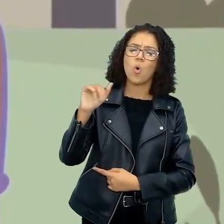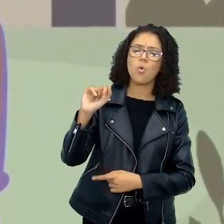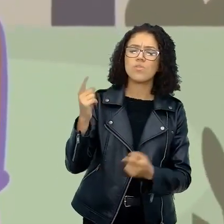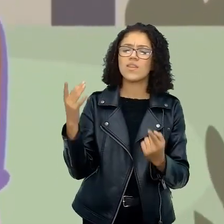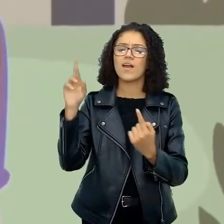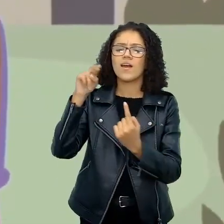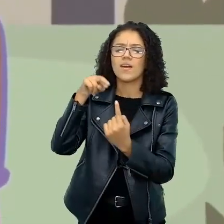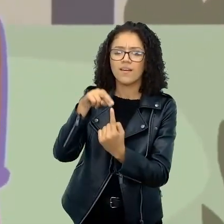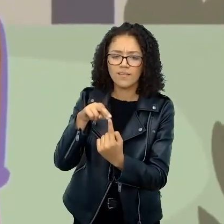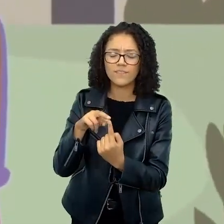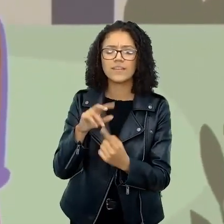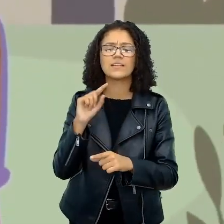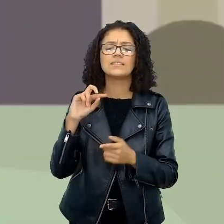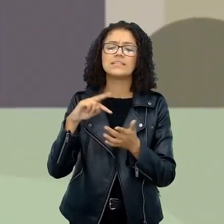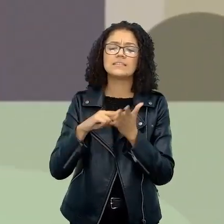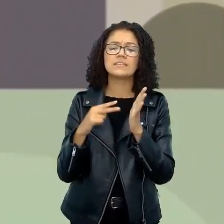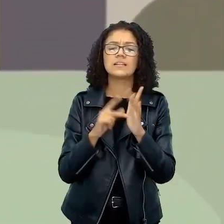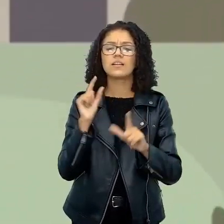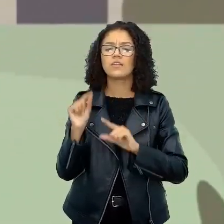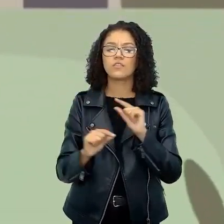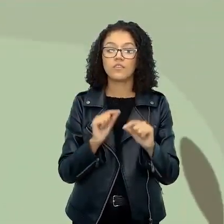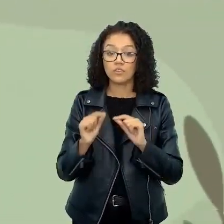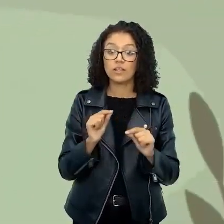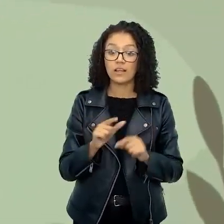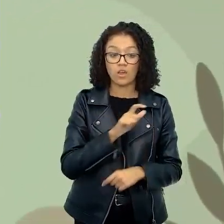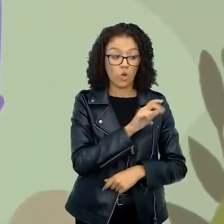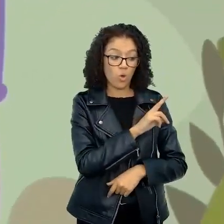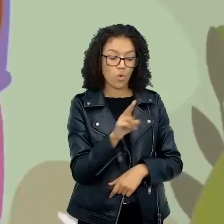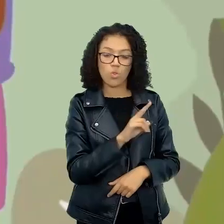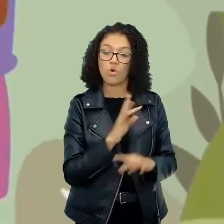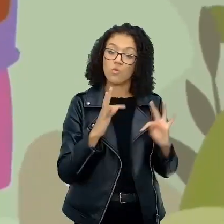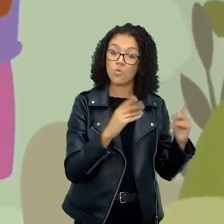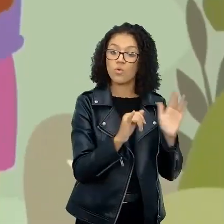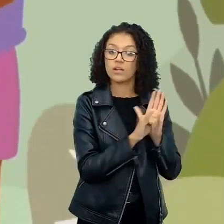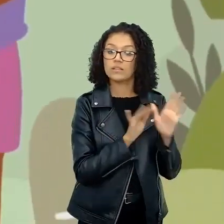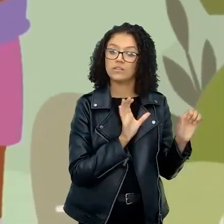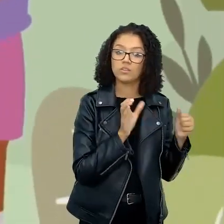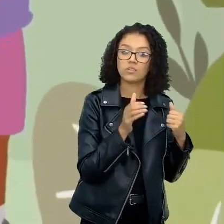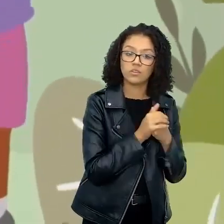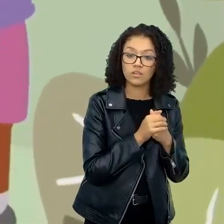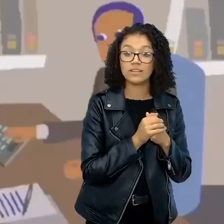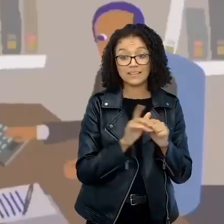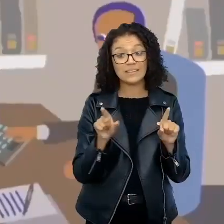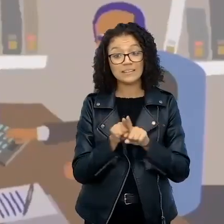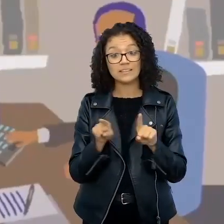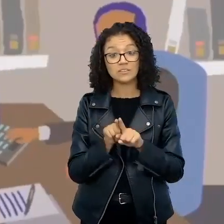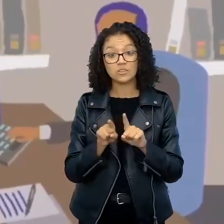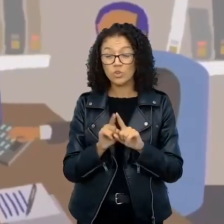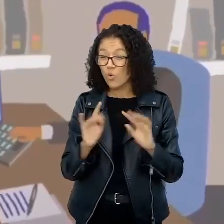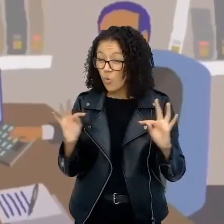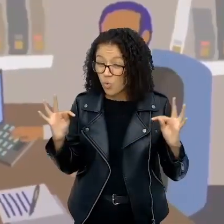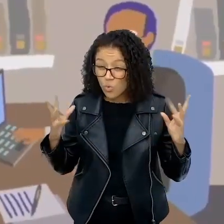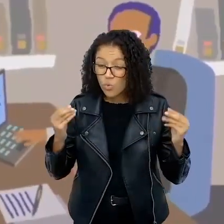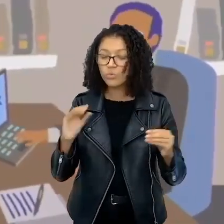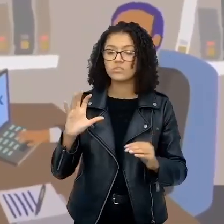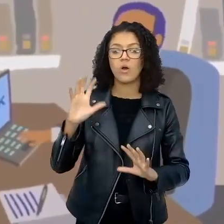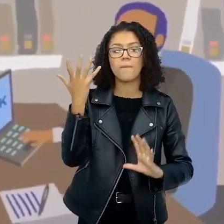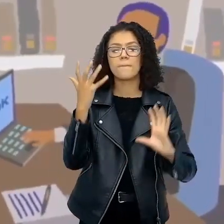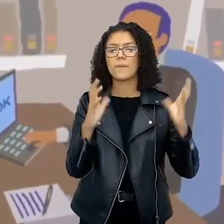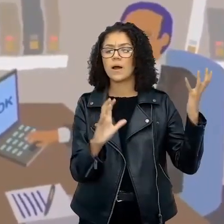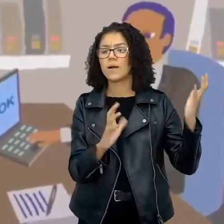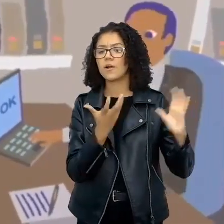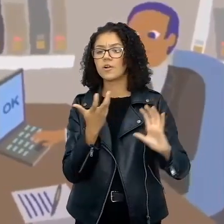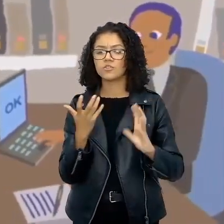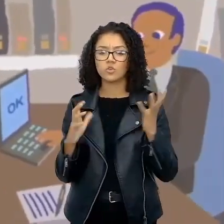garantirão o acompanhamento integral da criança ou adolescente. É importante ressaltar que todos os atendimentos que ocorrem ao longo do fluxo, desde